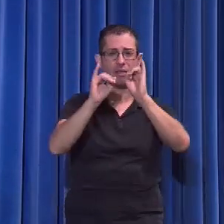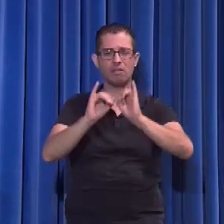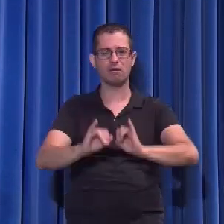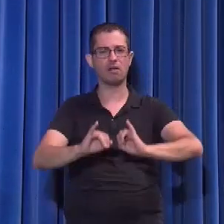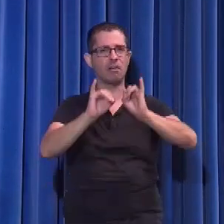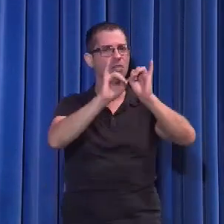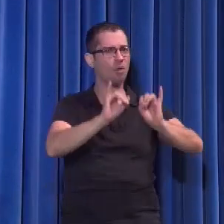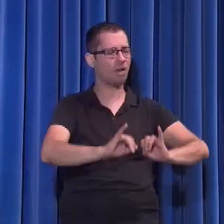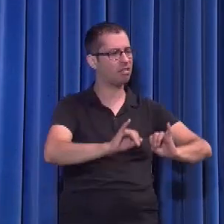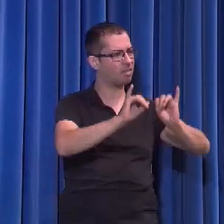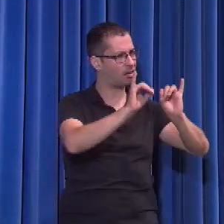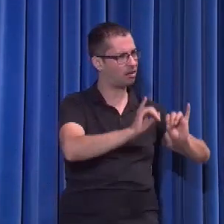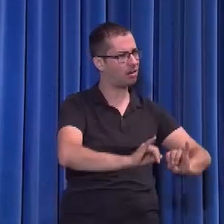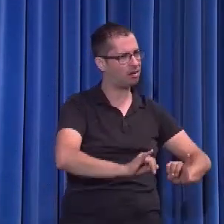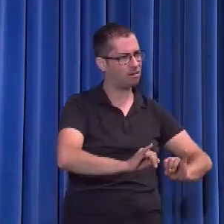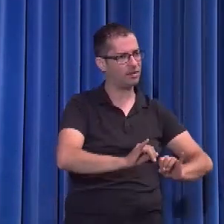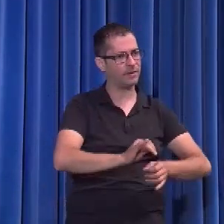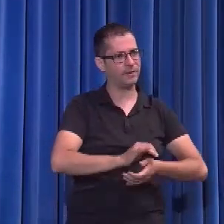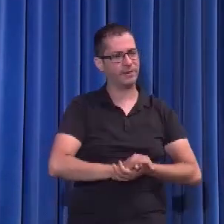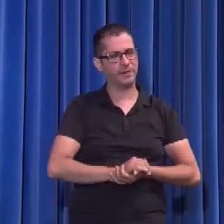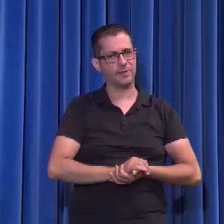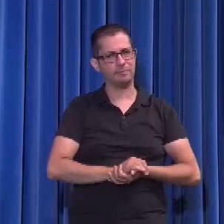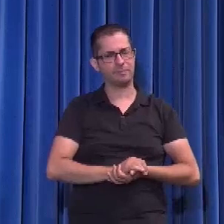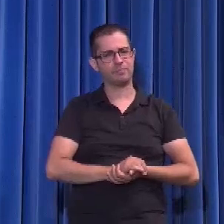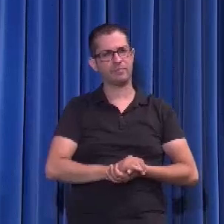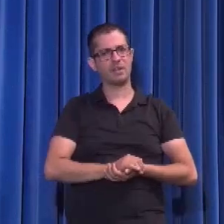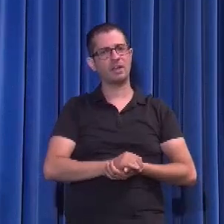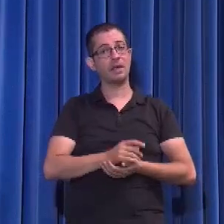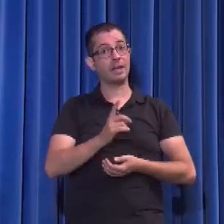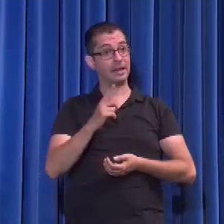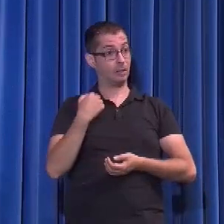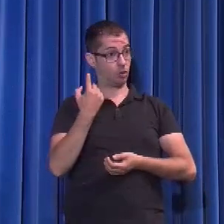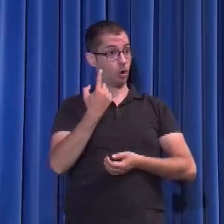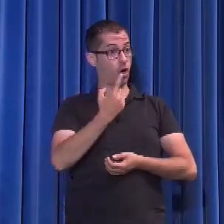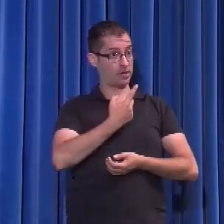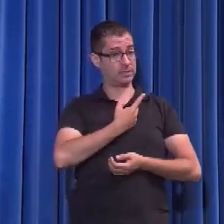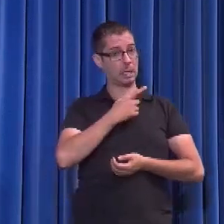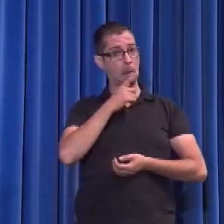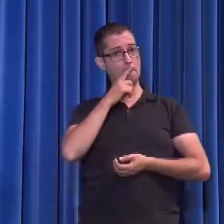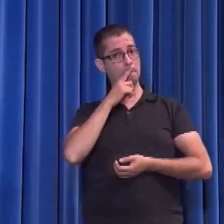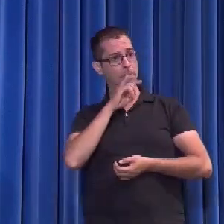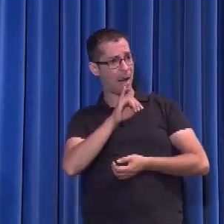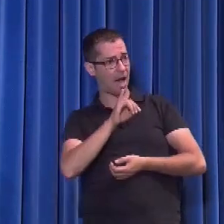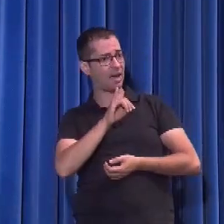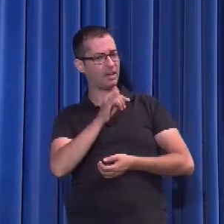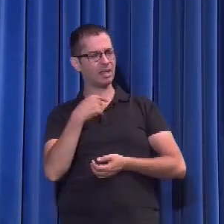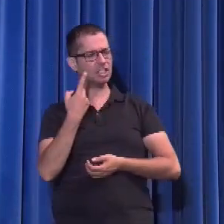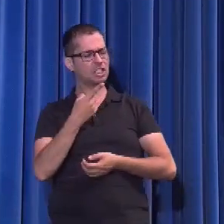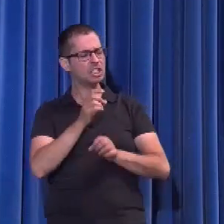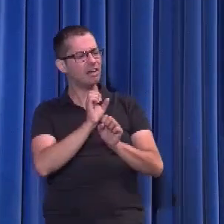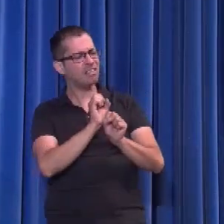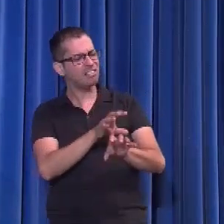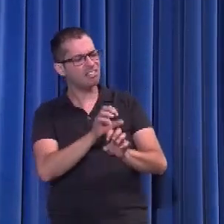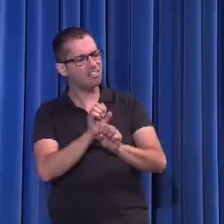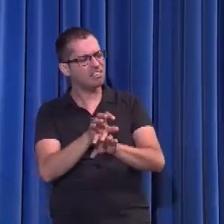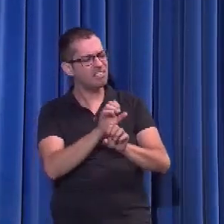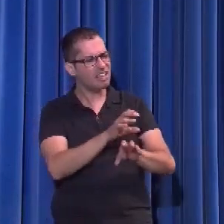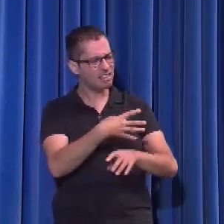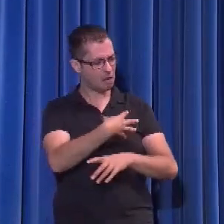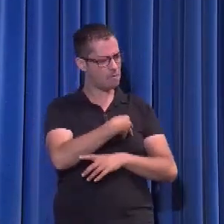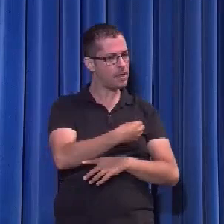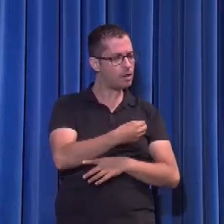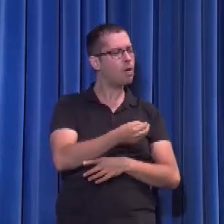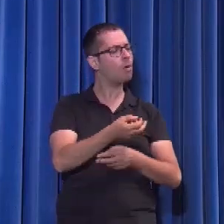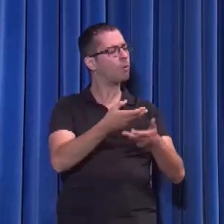E é interessante que quando nós, como pais, ensinamos os nossos filhos coisas